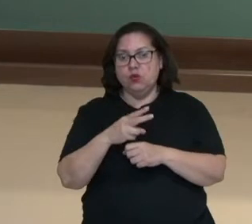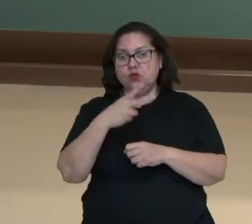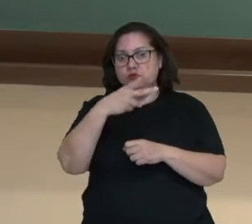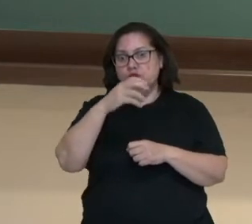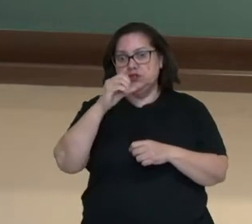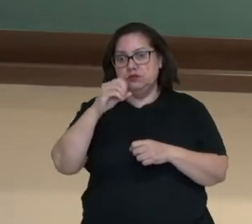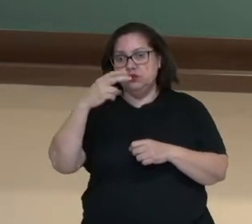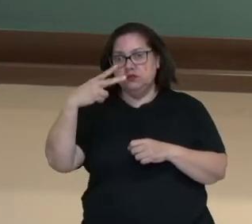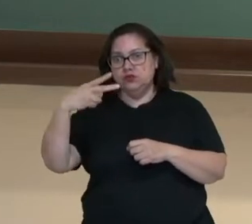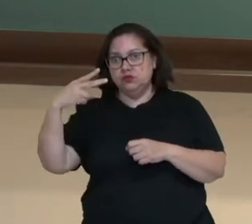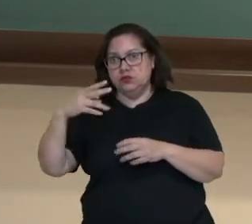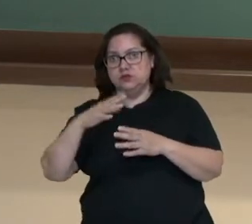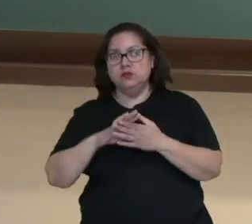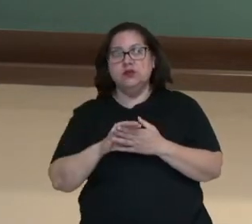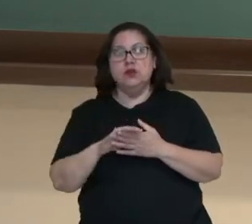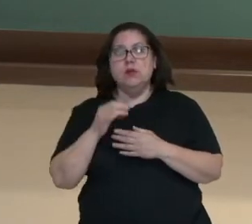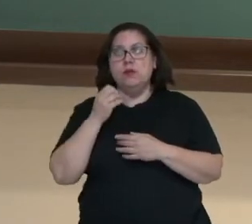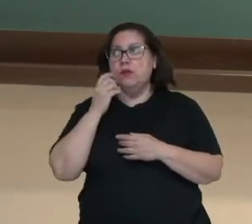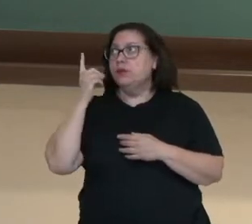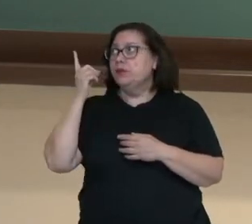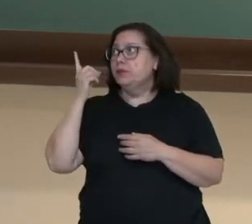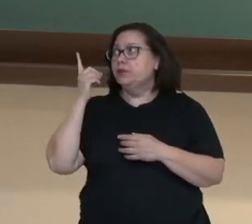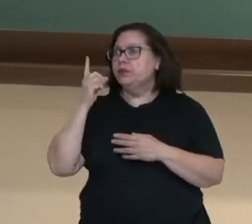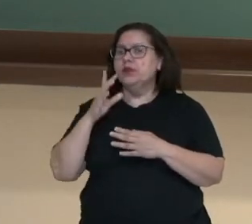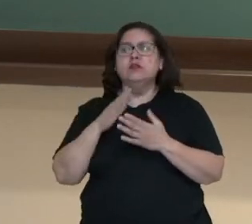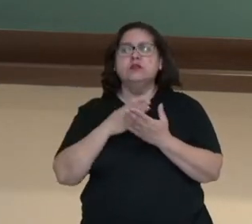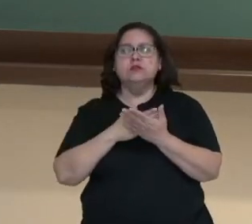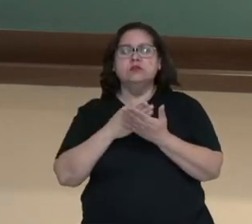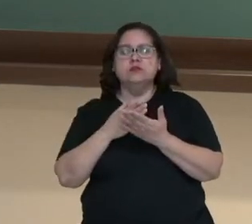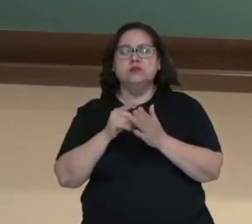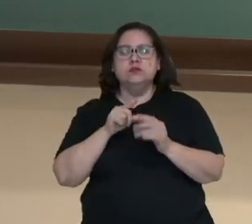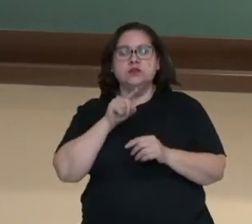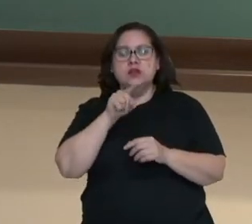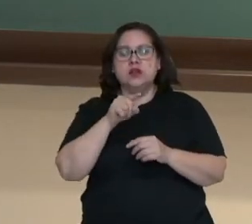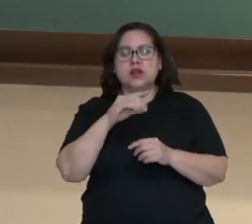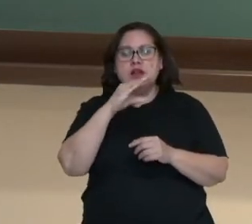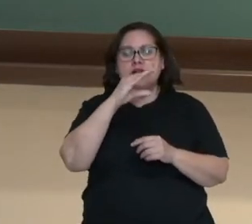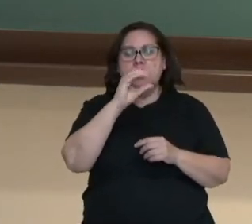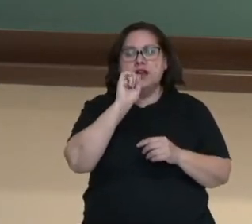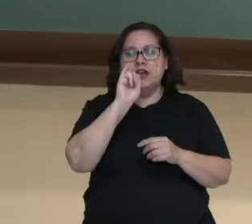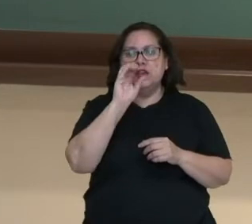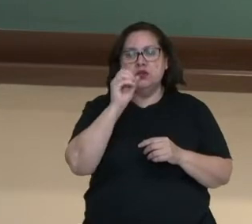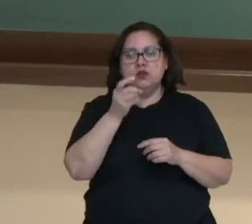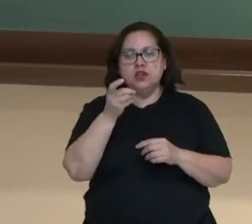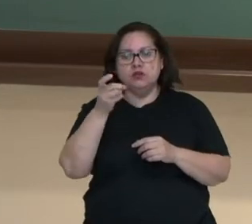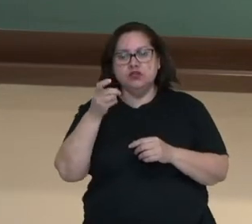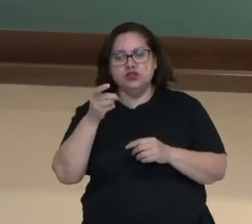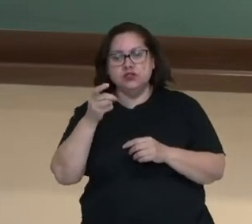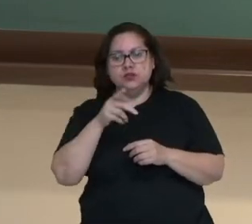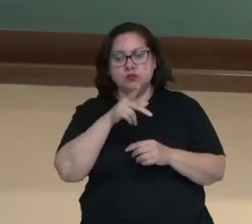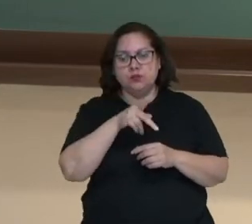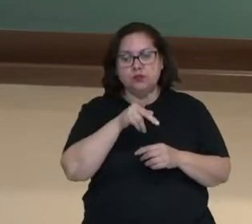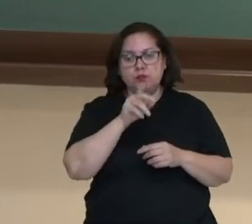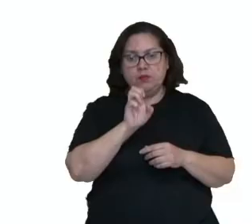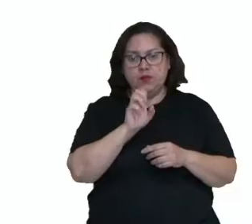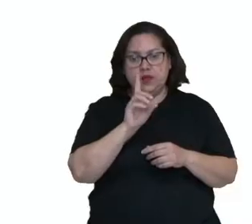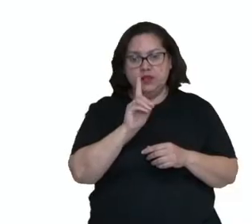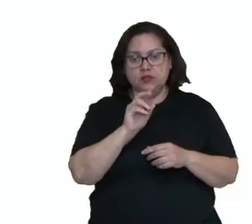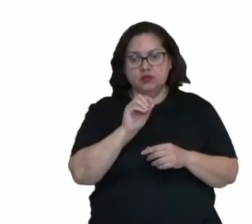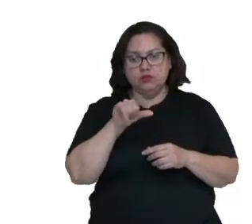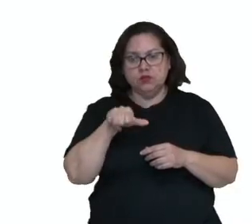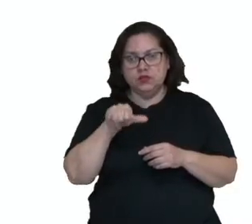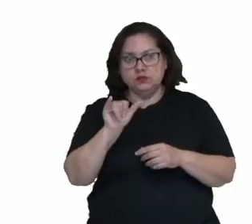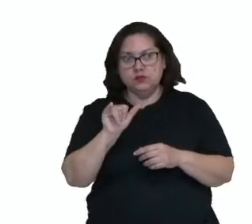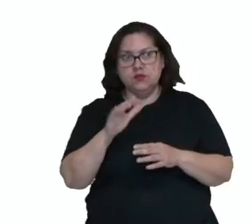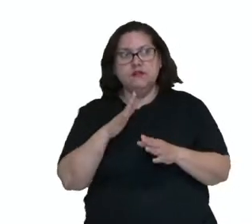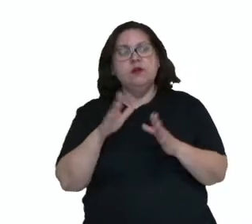de 2022. Bom, nós vamos indicar Caio por X e vamos indicar Pedro por Y.